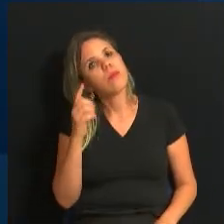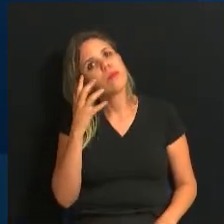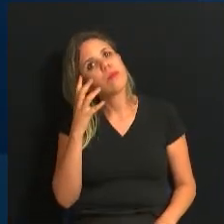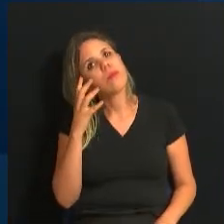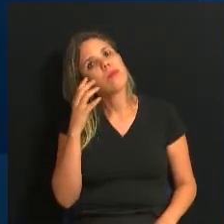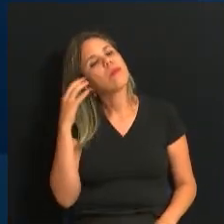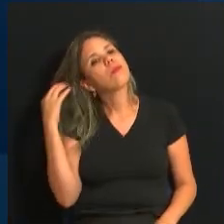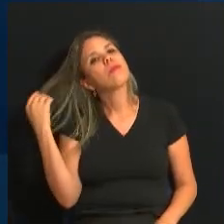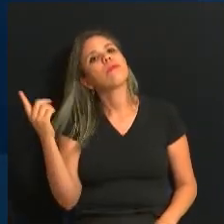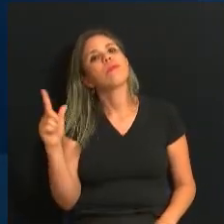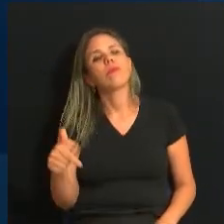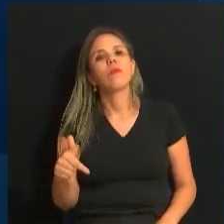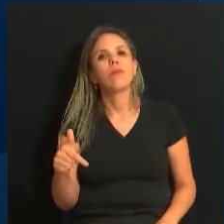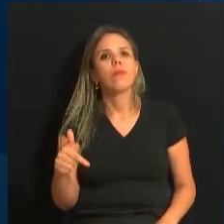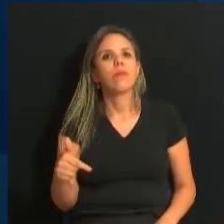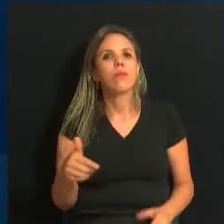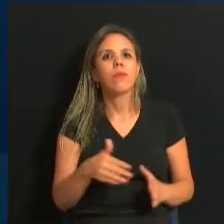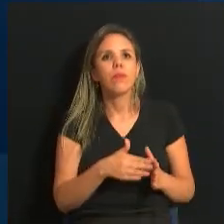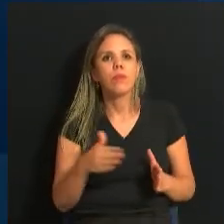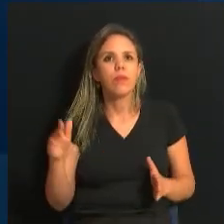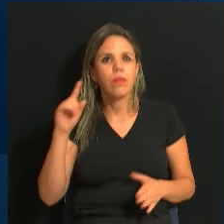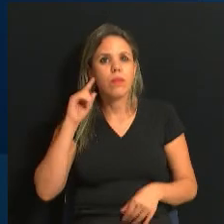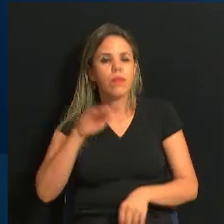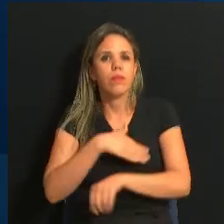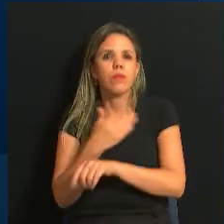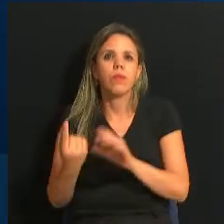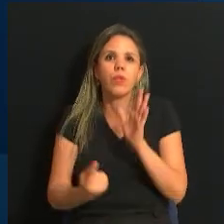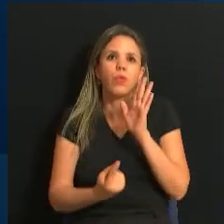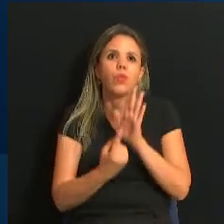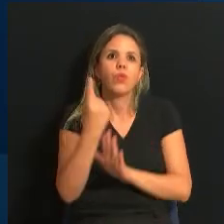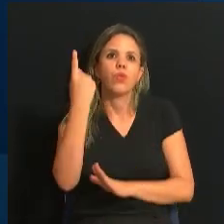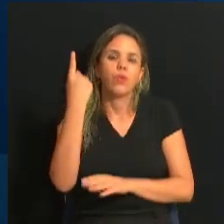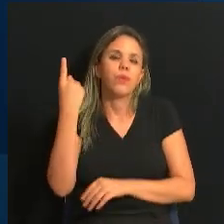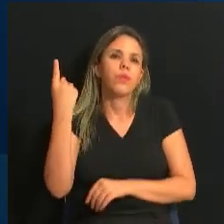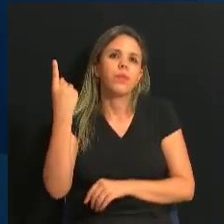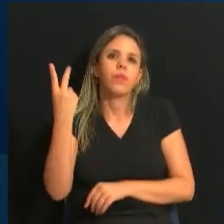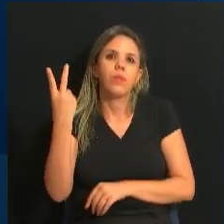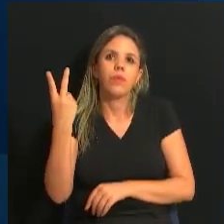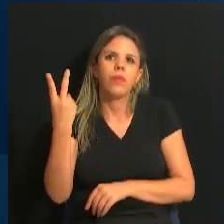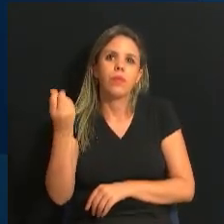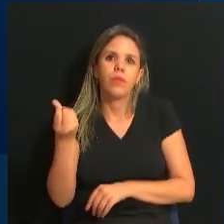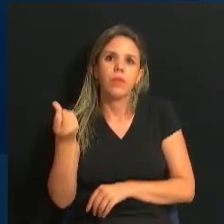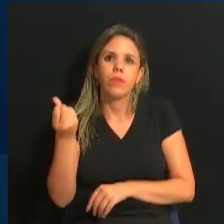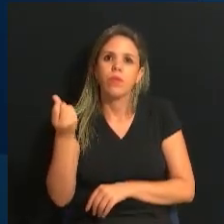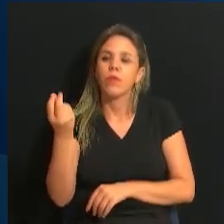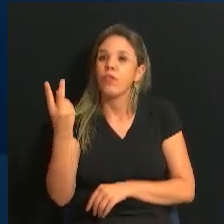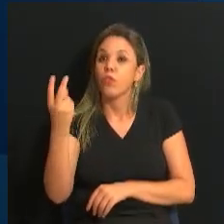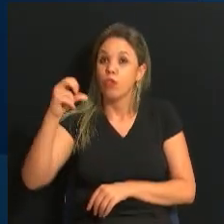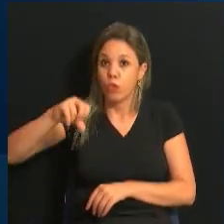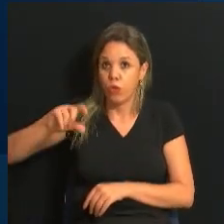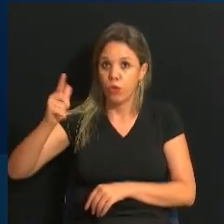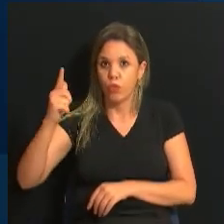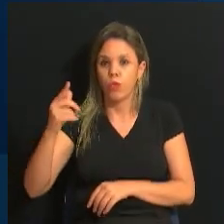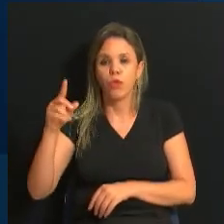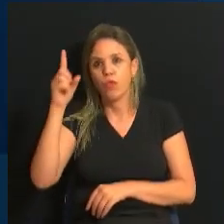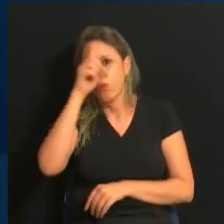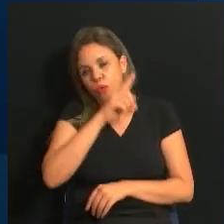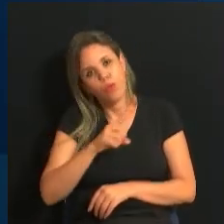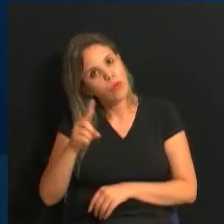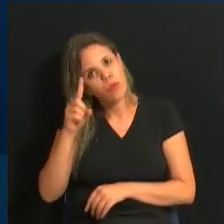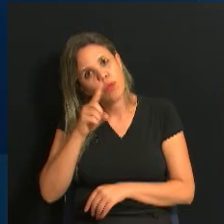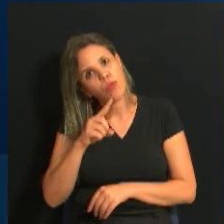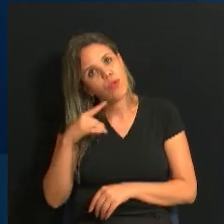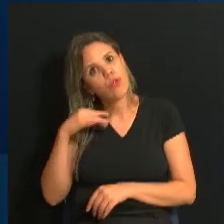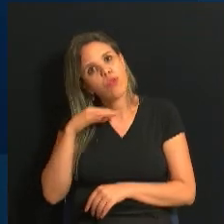de 17. Ao longo do dia, essa temperatura vai subindo, podendo chegar aos 29 graus. No domingo, um pouquinho mais